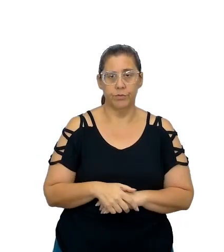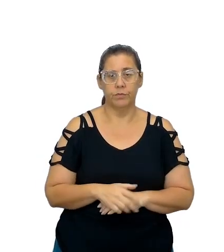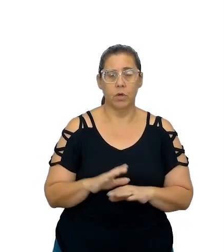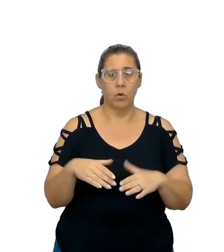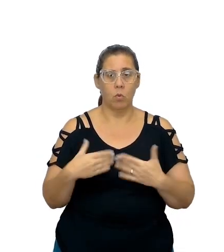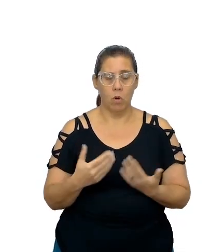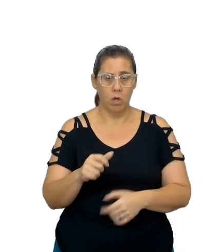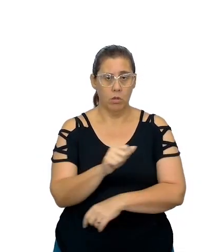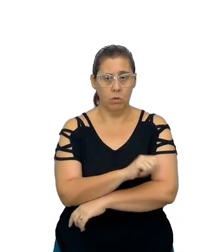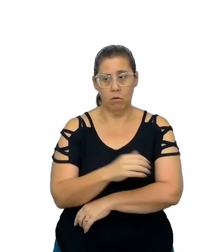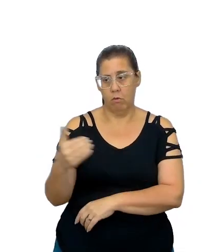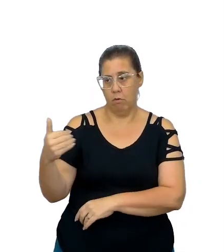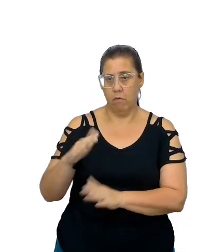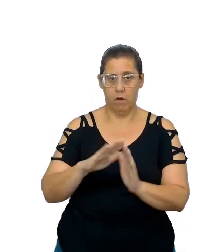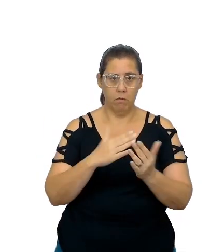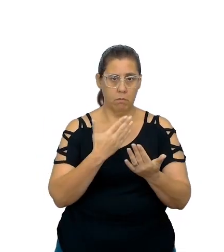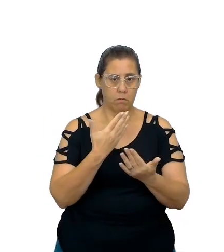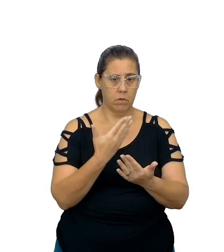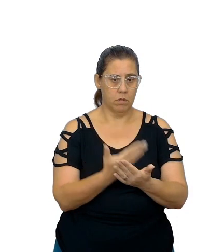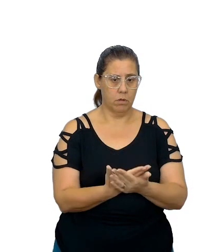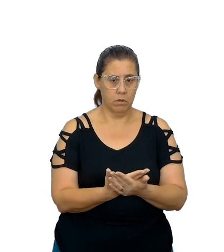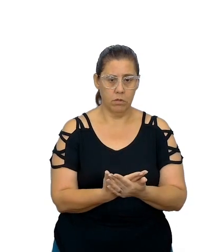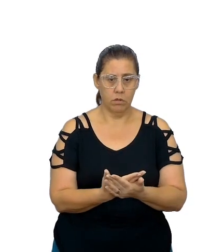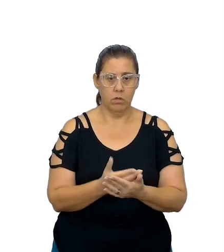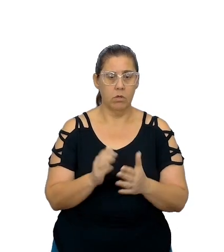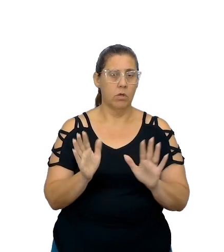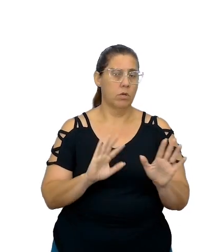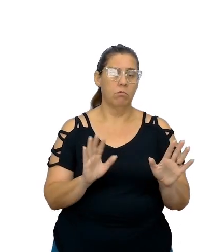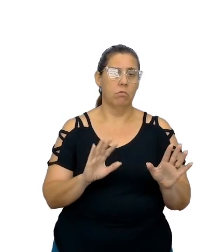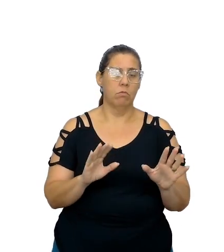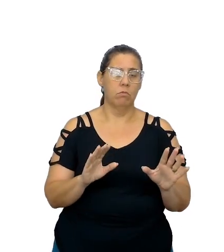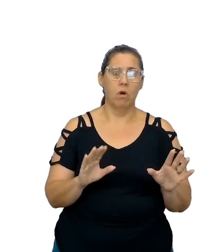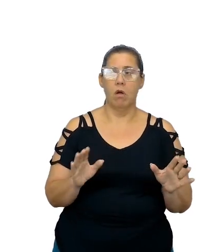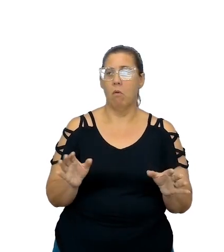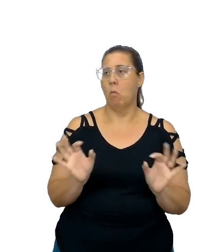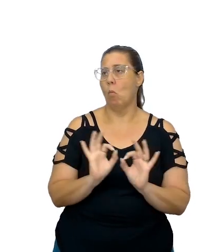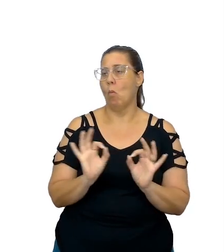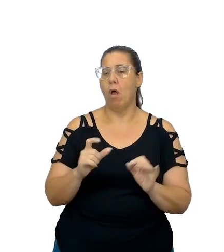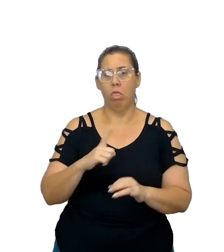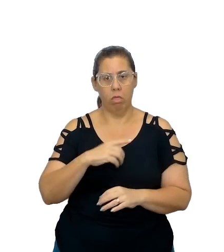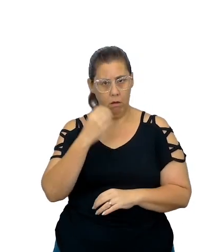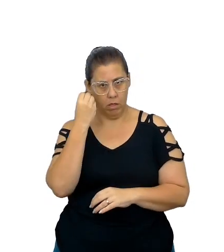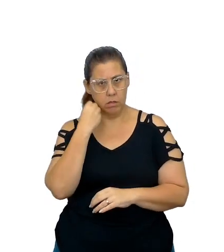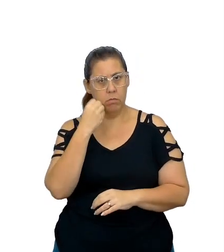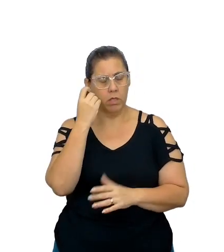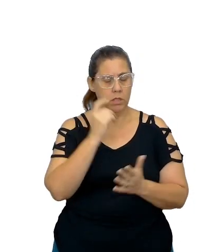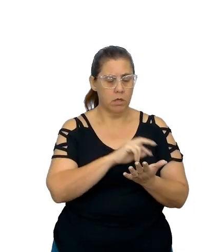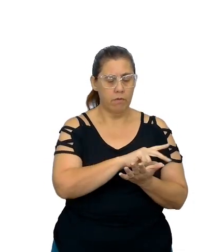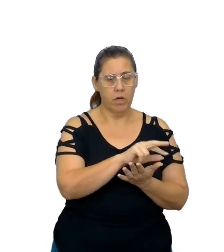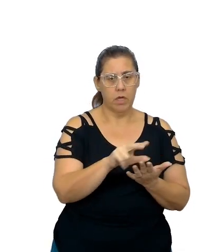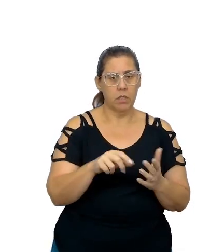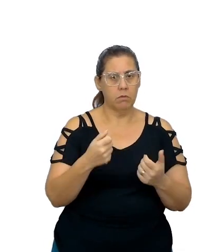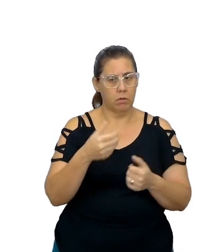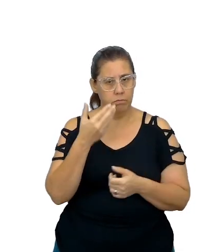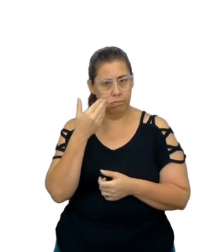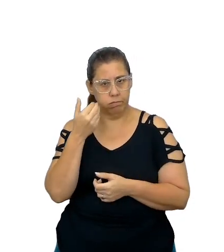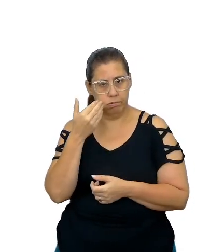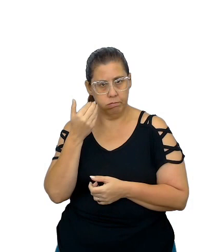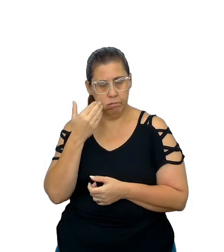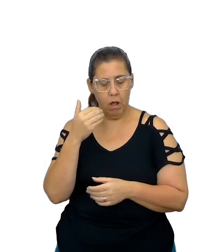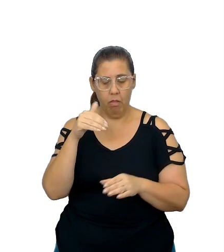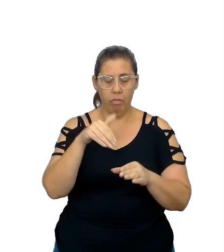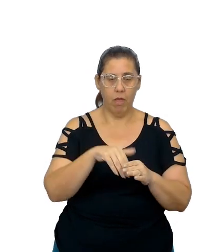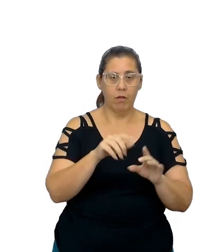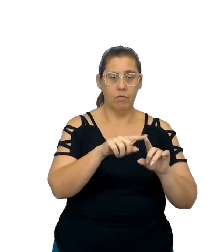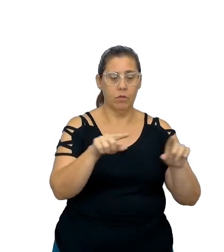ele vem para a escola, ele não é uma tábula rasa, ele não é um copo vazio, ele vem com experiências, e essas experiências precisam ser exploradas dentro da sala